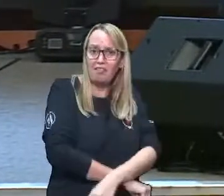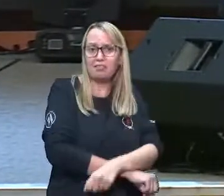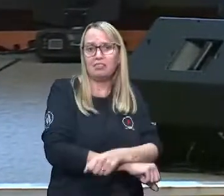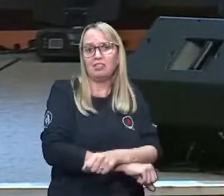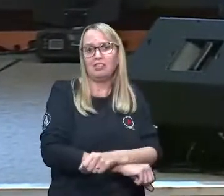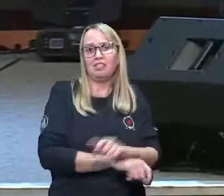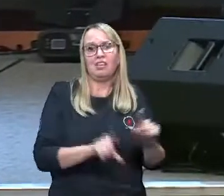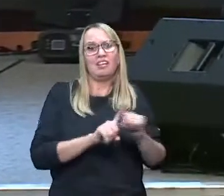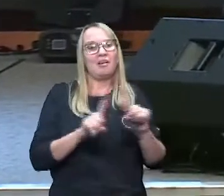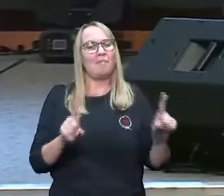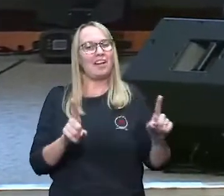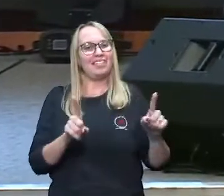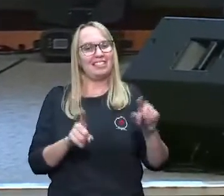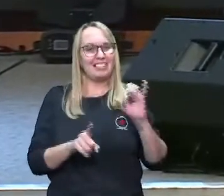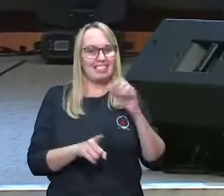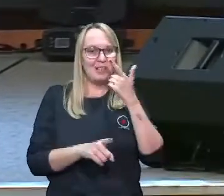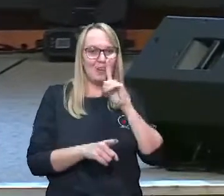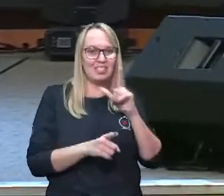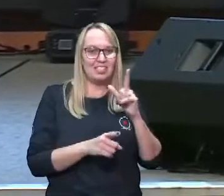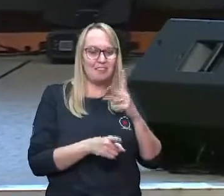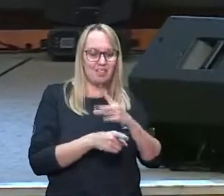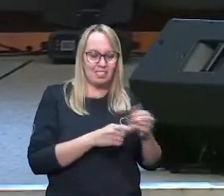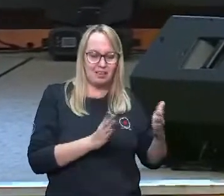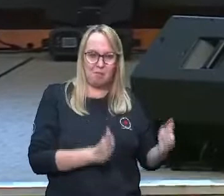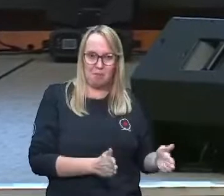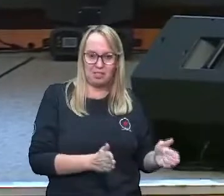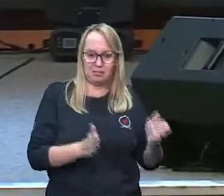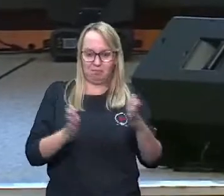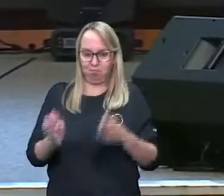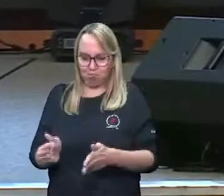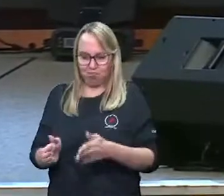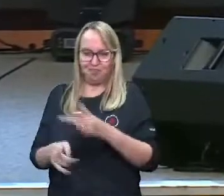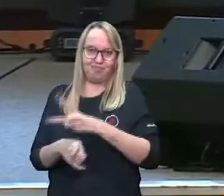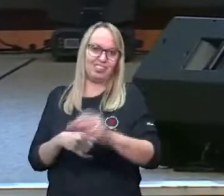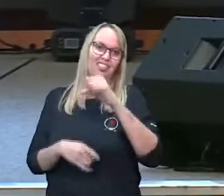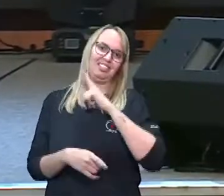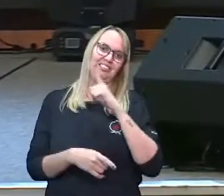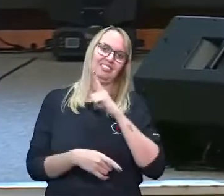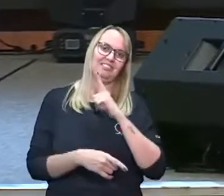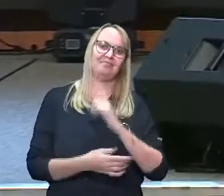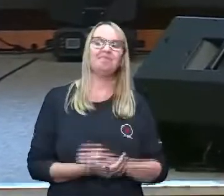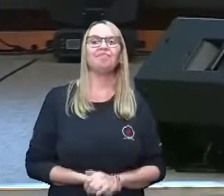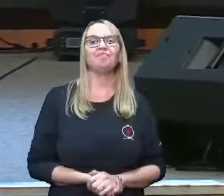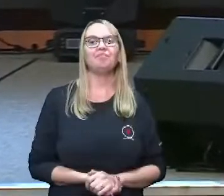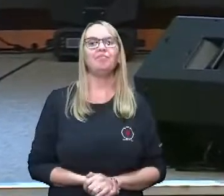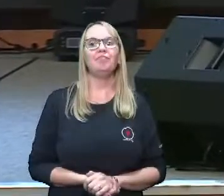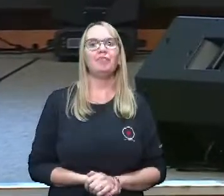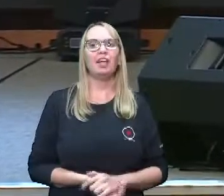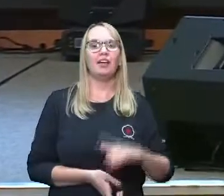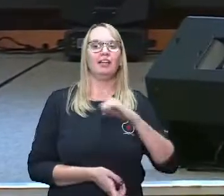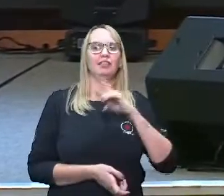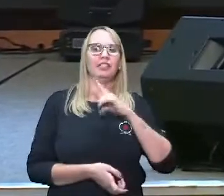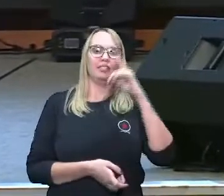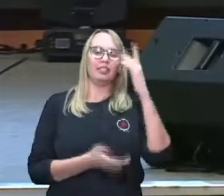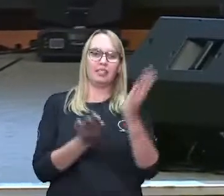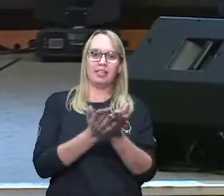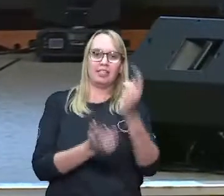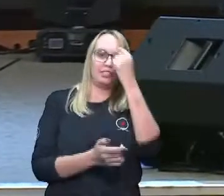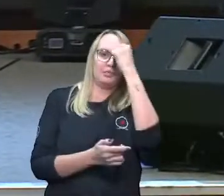Mas ao que vencer? O problema é que tem crente achando que céu é lugar de gente derrotada.